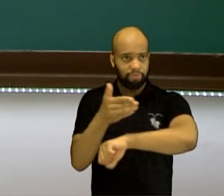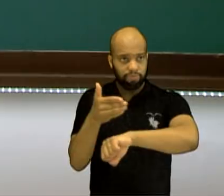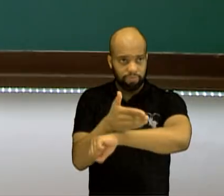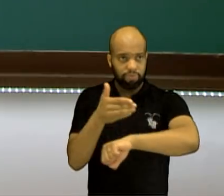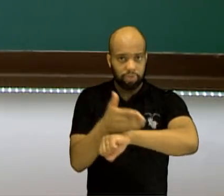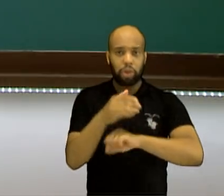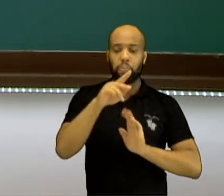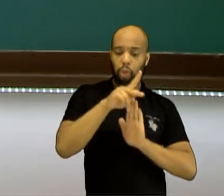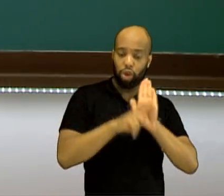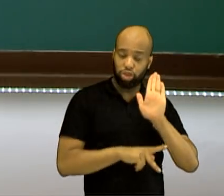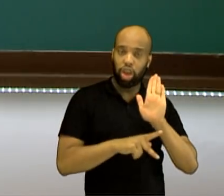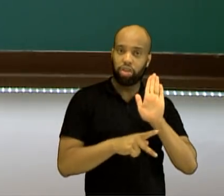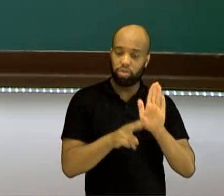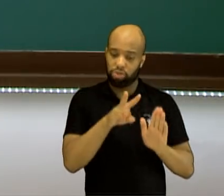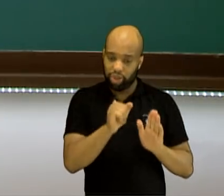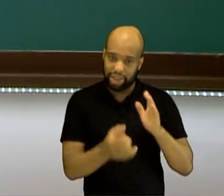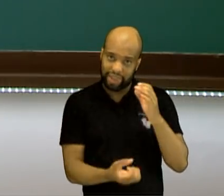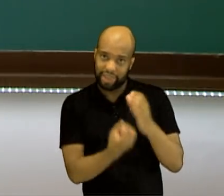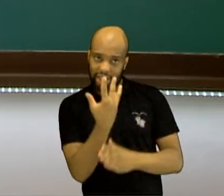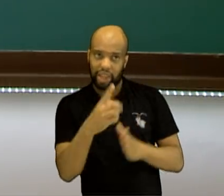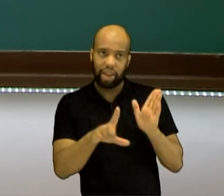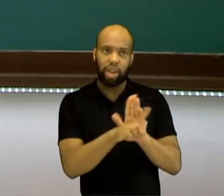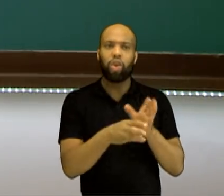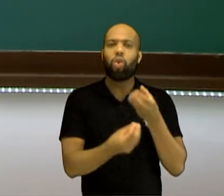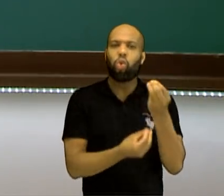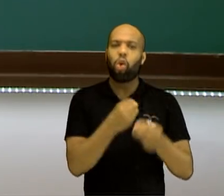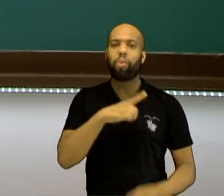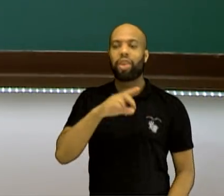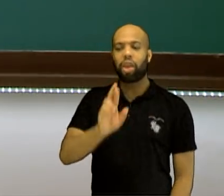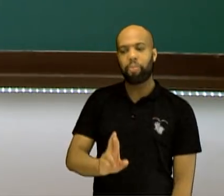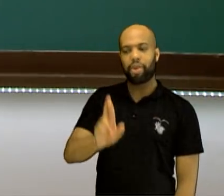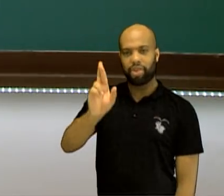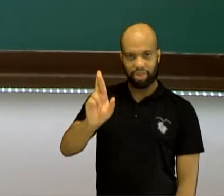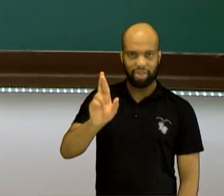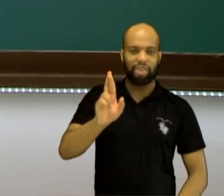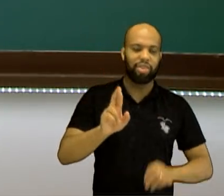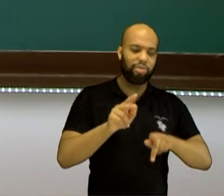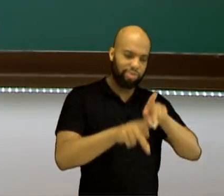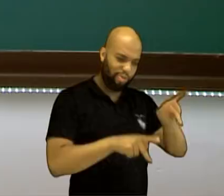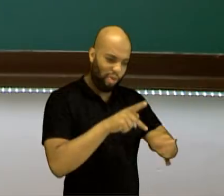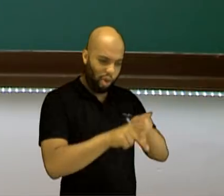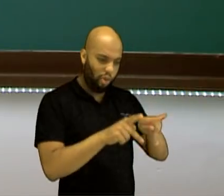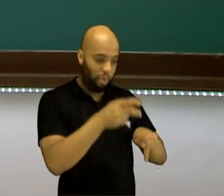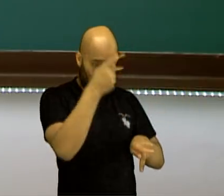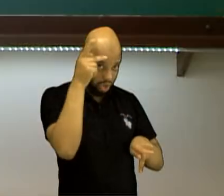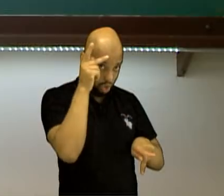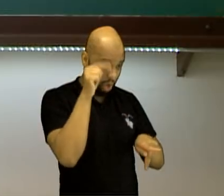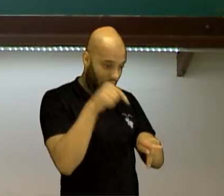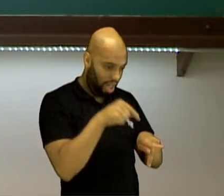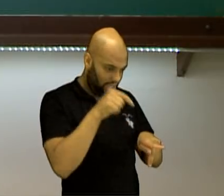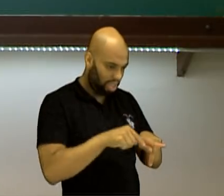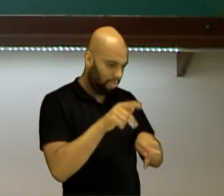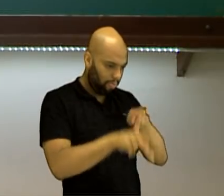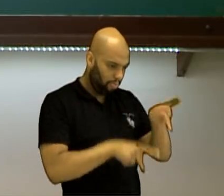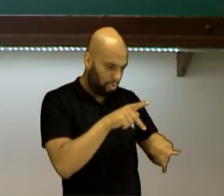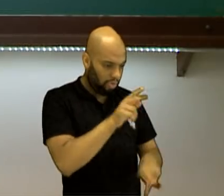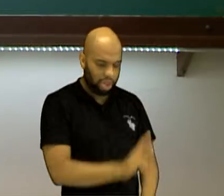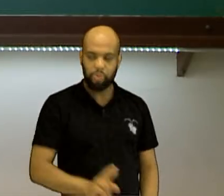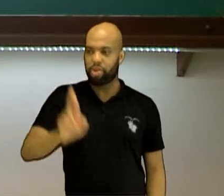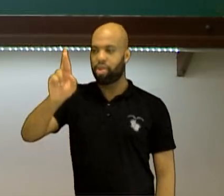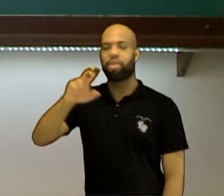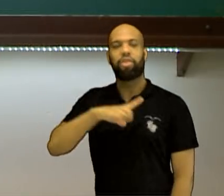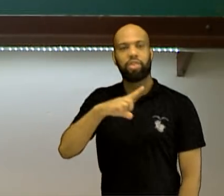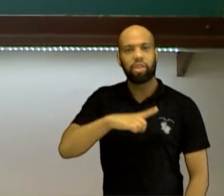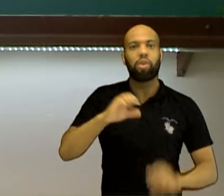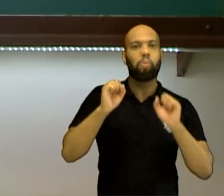desses projetos de lei, através de representantes do povo, da iniciativa popular. Aqueles líderes comunitários, né, podem